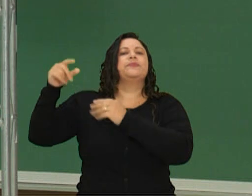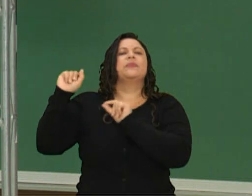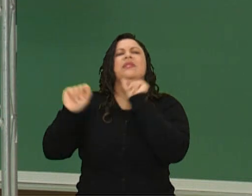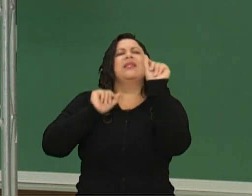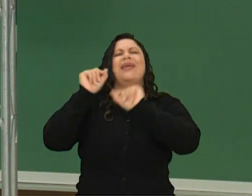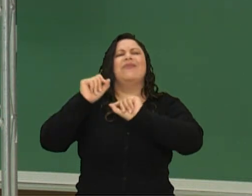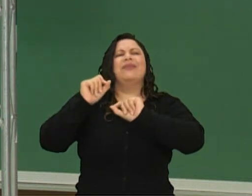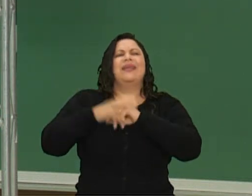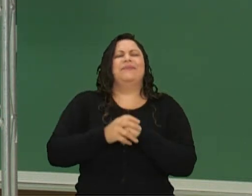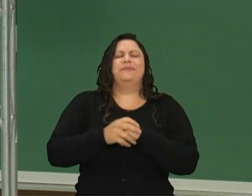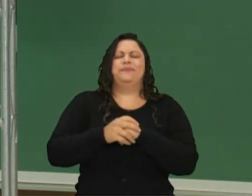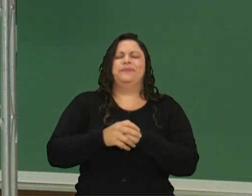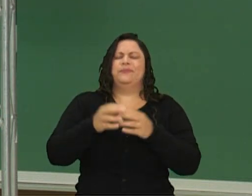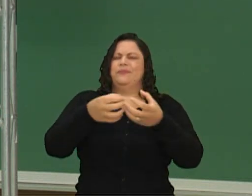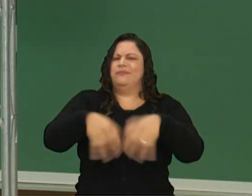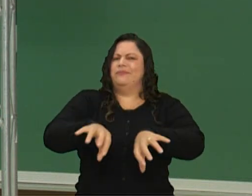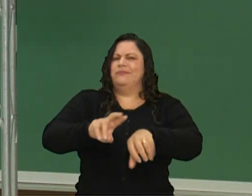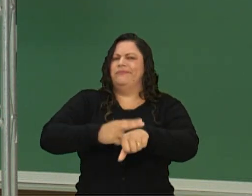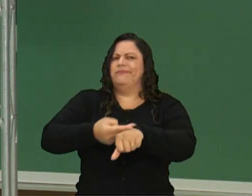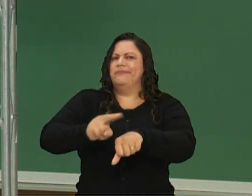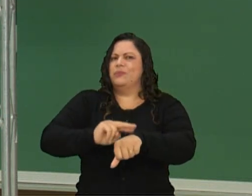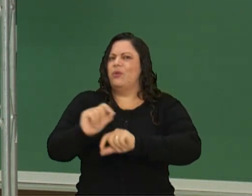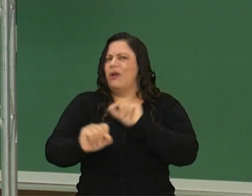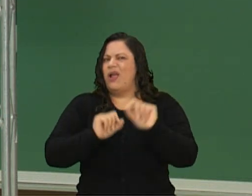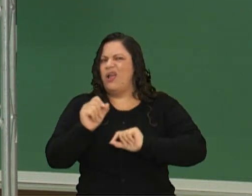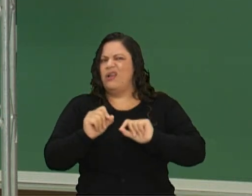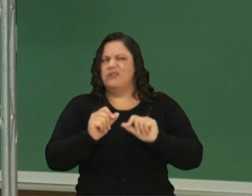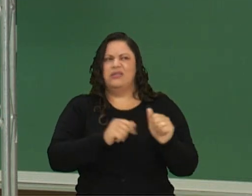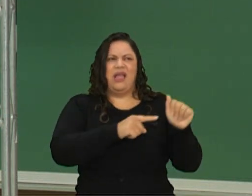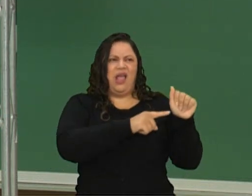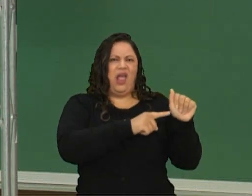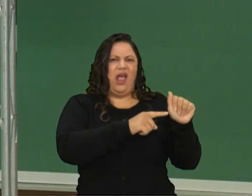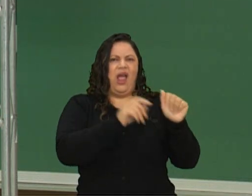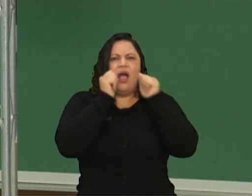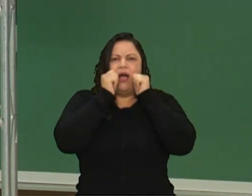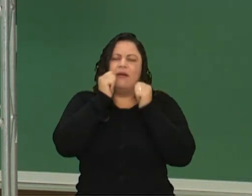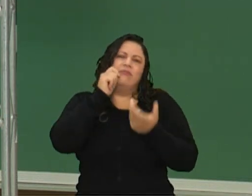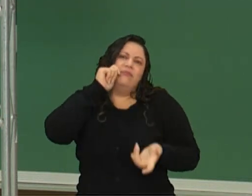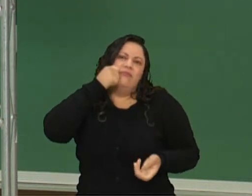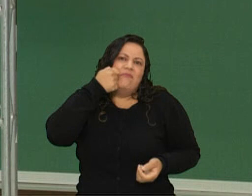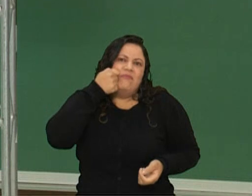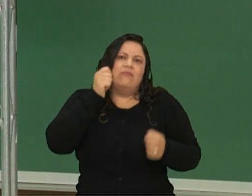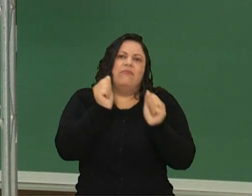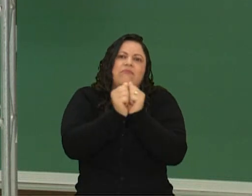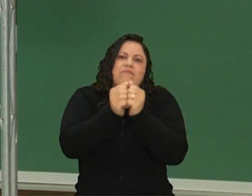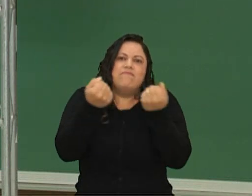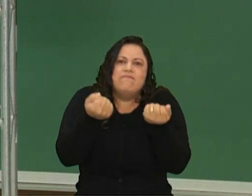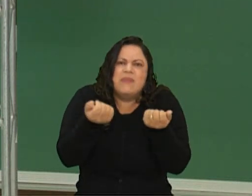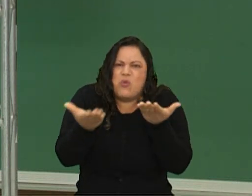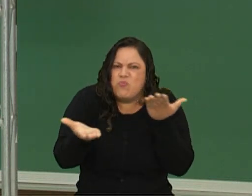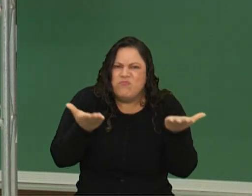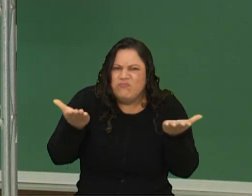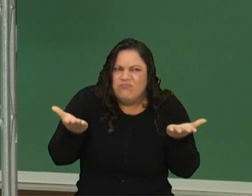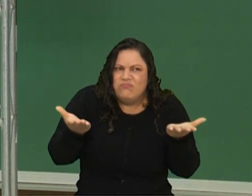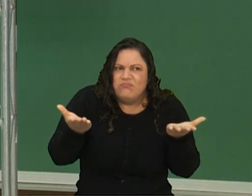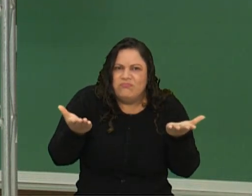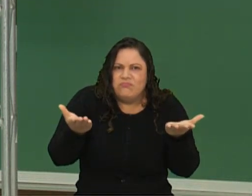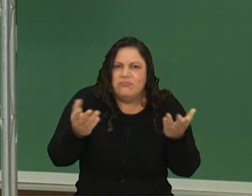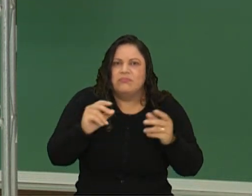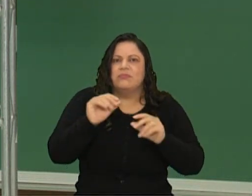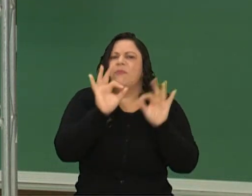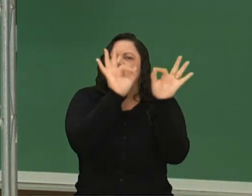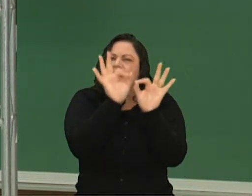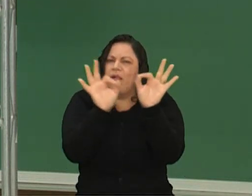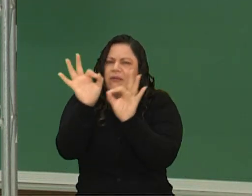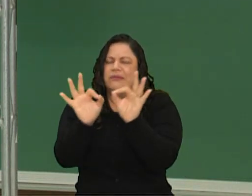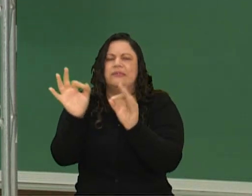tem? Ou pão? Será que é pão na Páscoa? Vamos descobrir? Então, a Páscoa, que vai